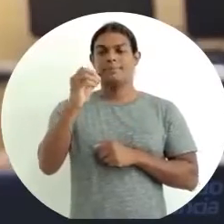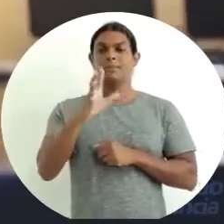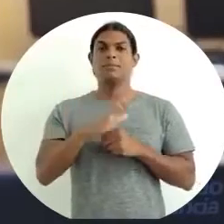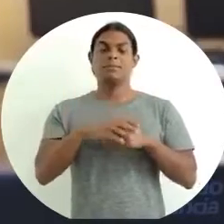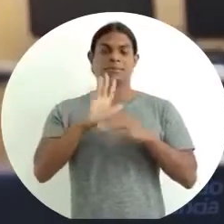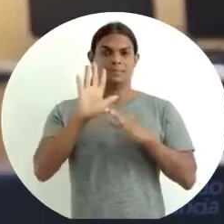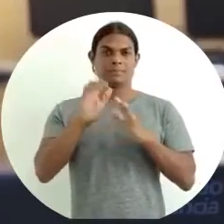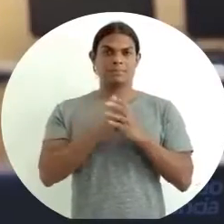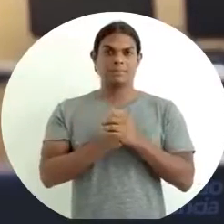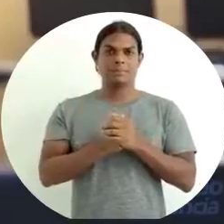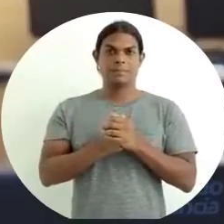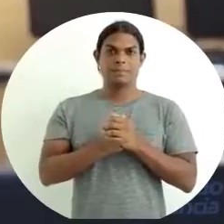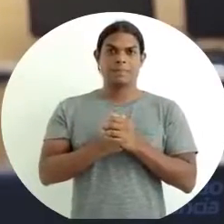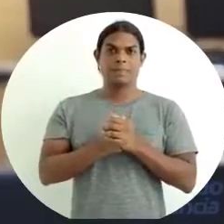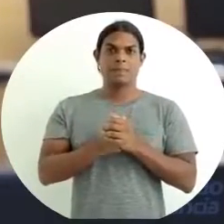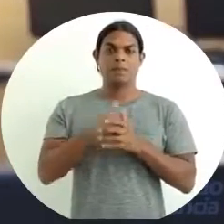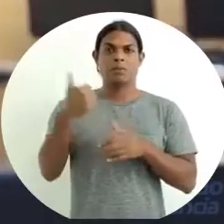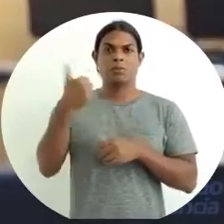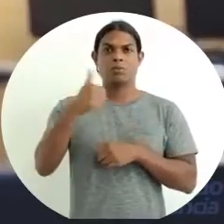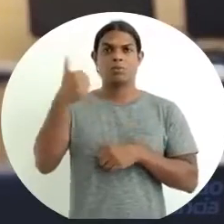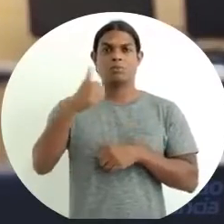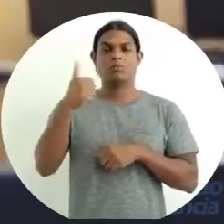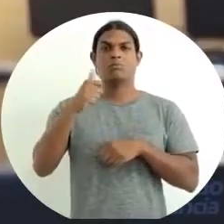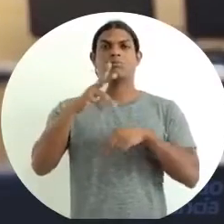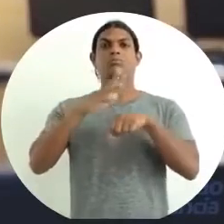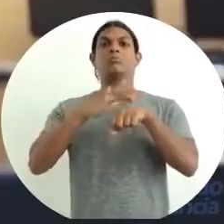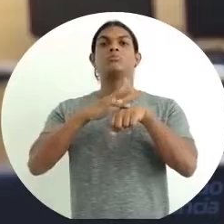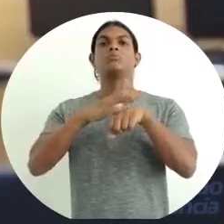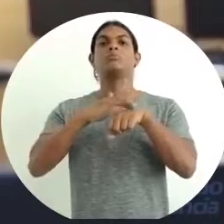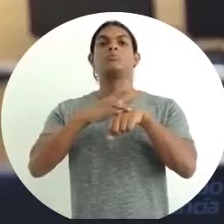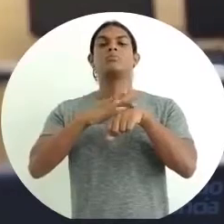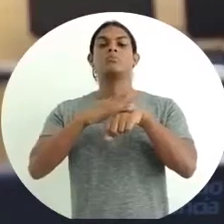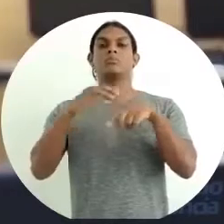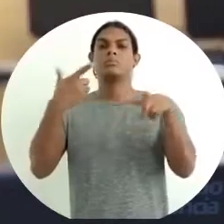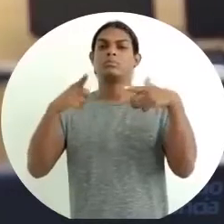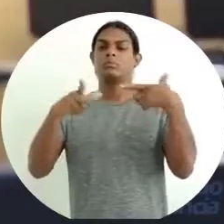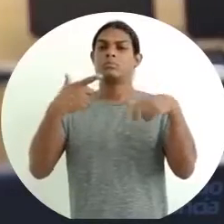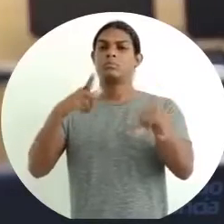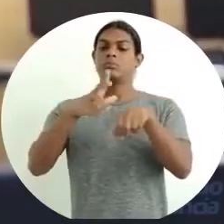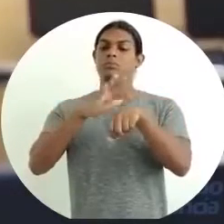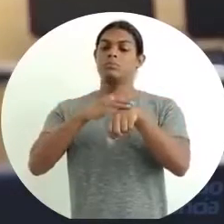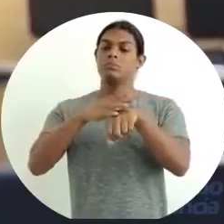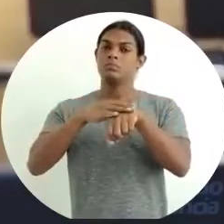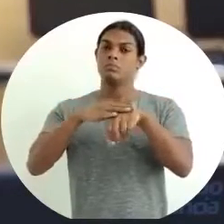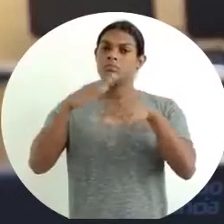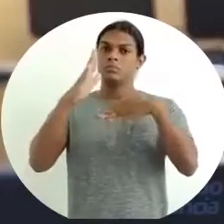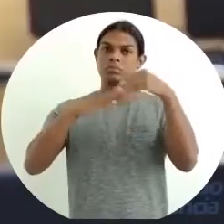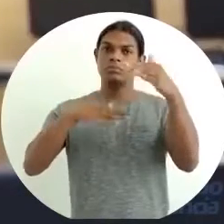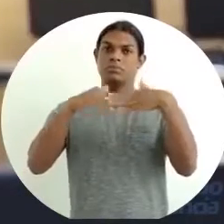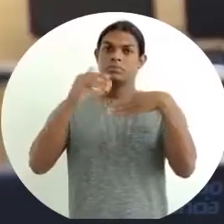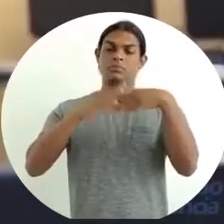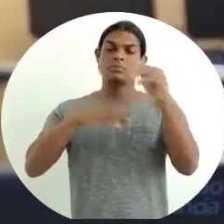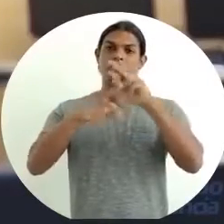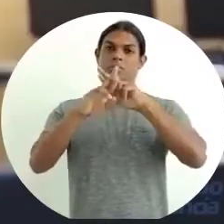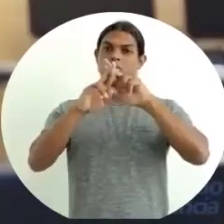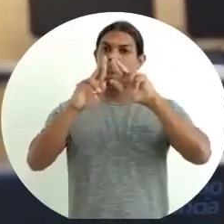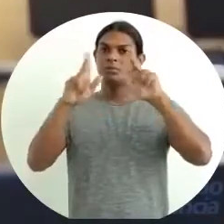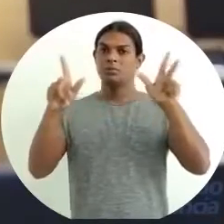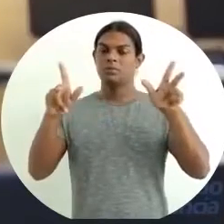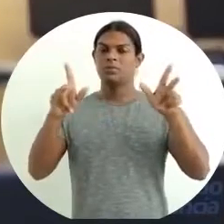profissional e a doença do trabalho são equiparadas, são consideradas, aliás, perdoe, são